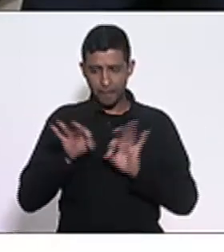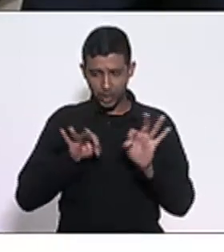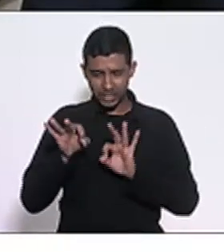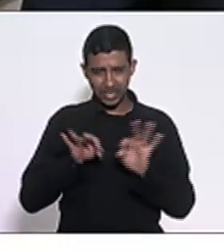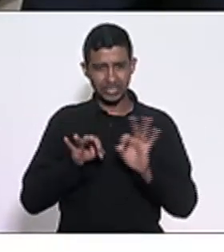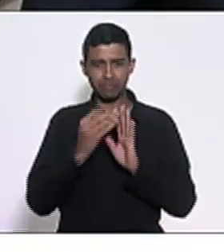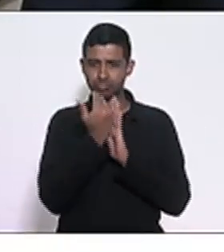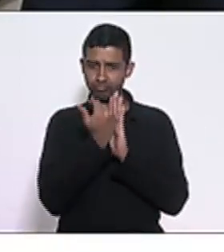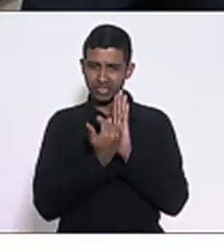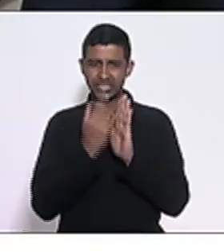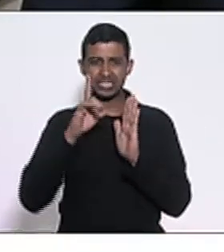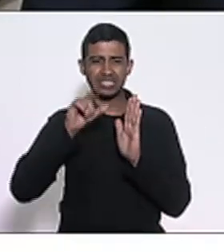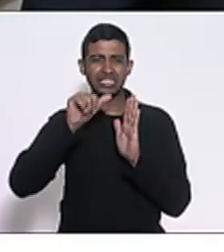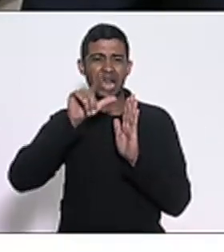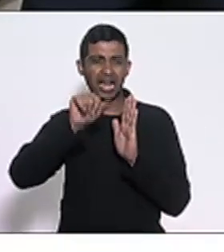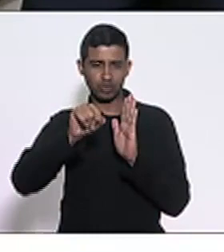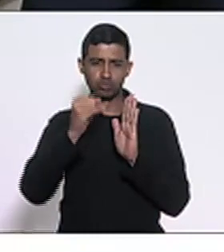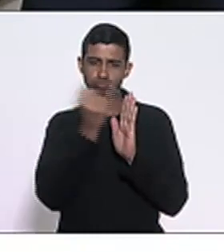dados.